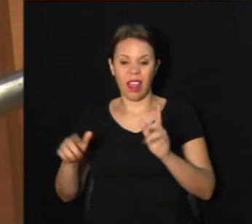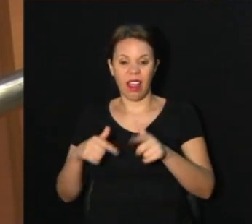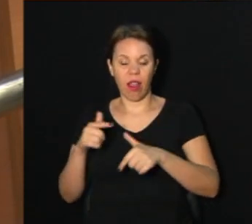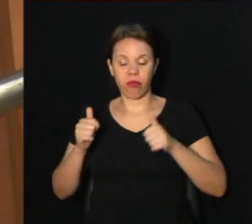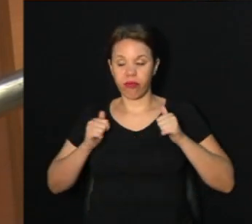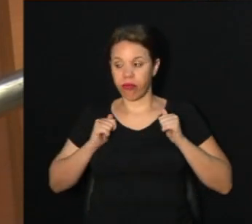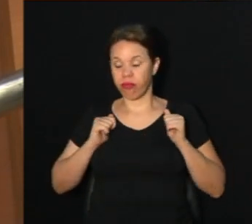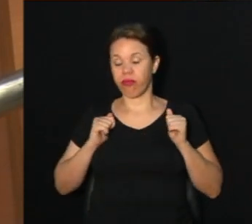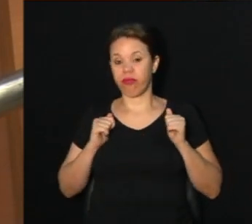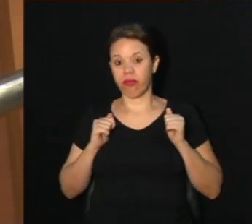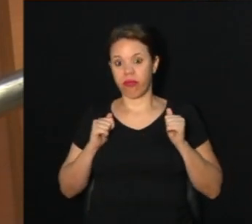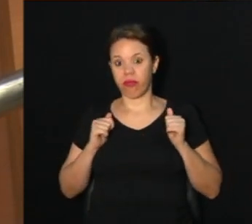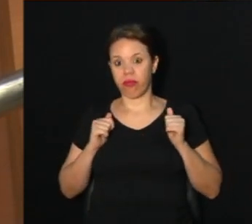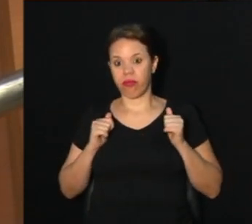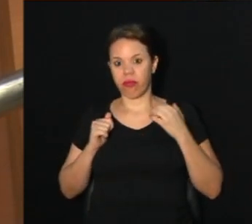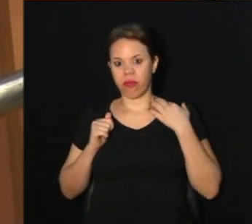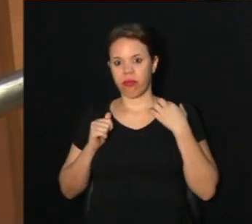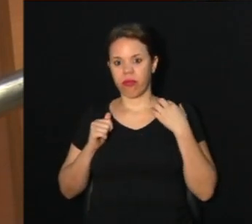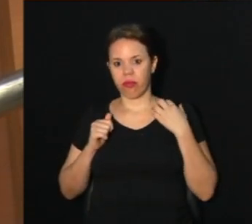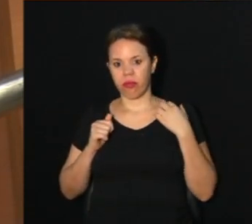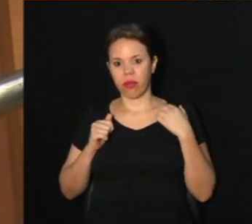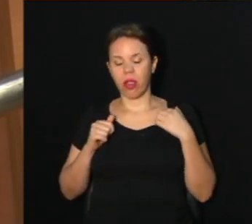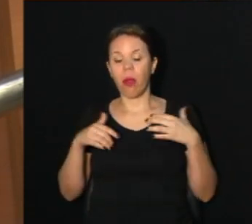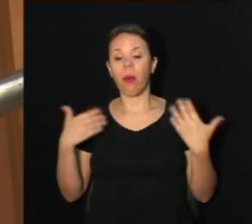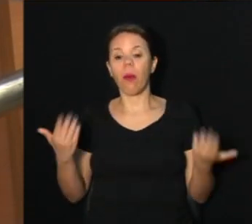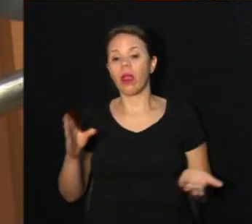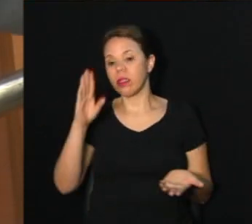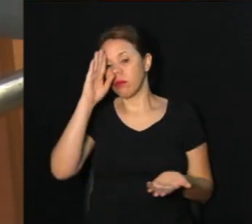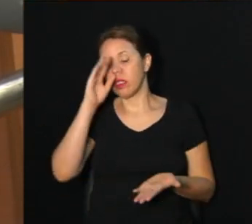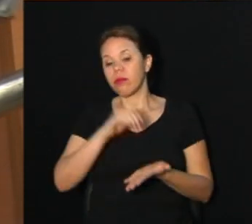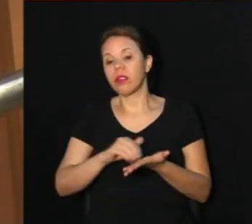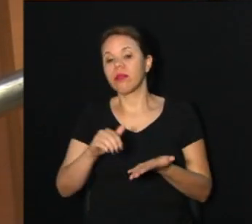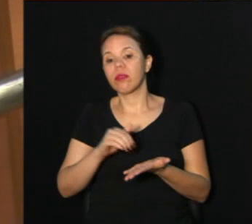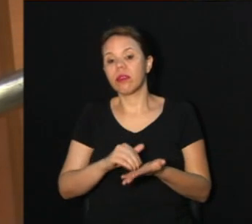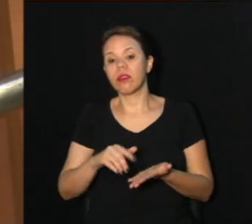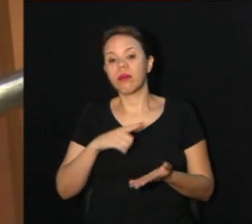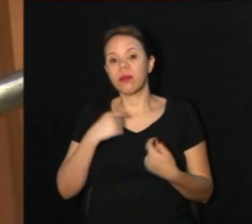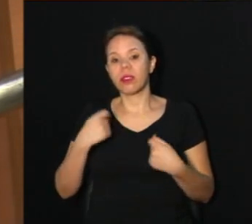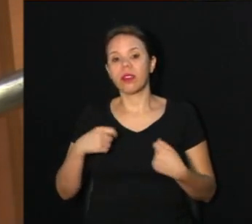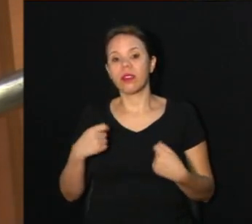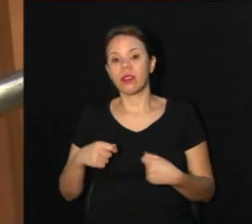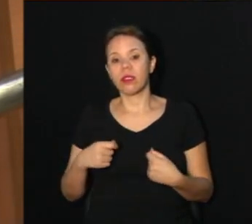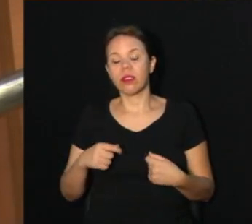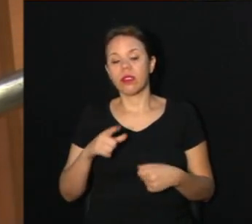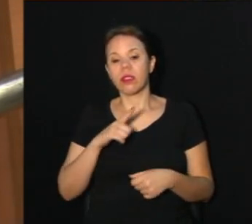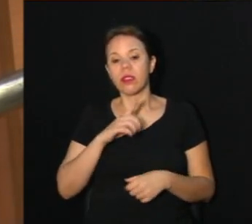E demais, quais são as principais secretarias que deveriam conter